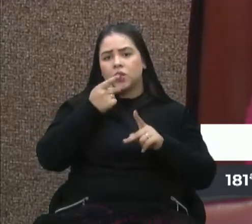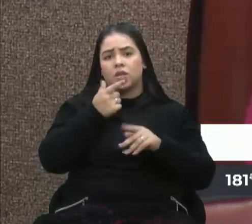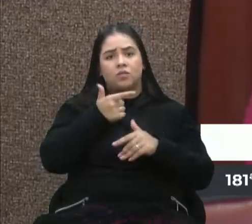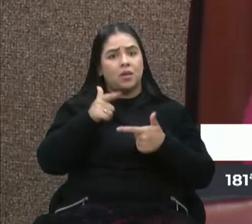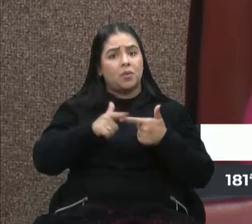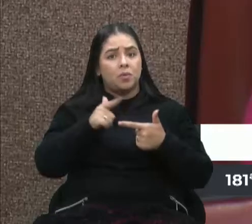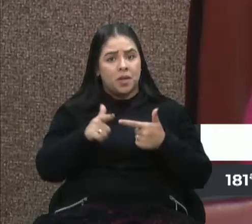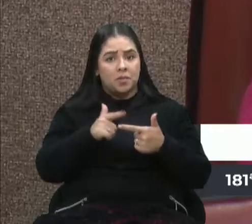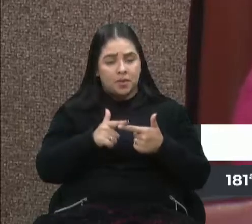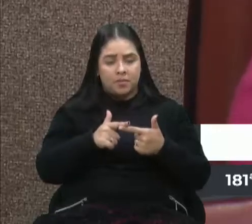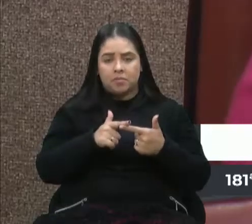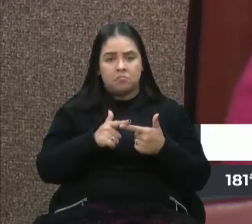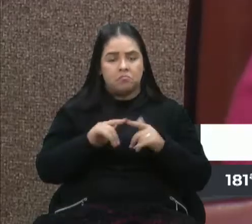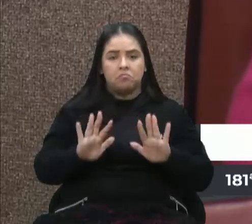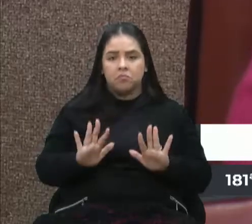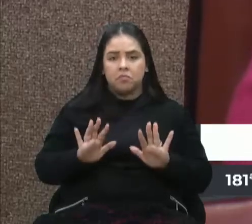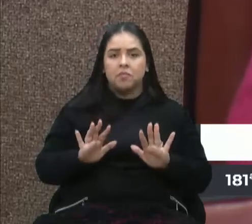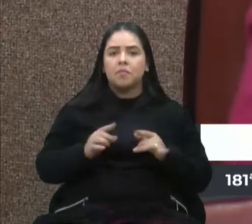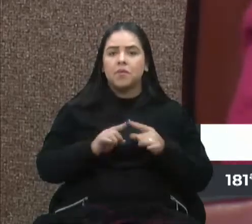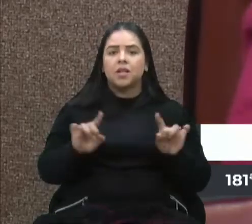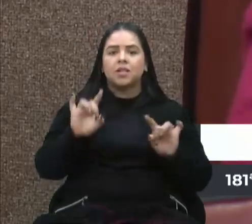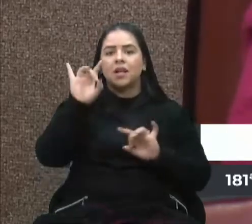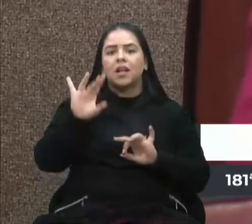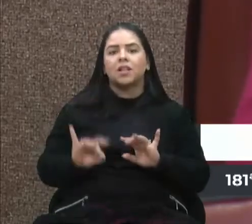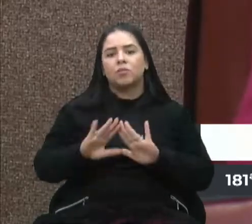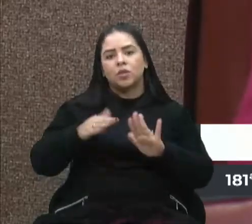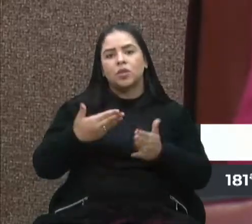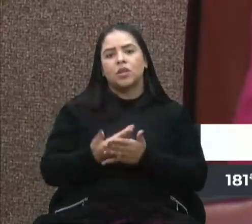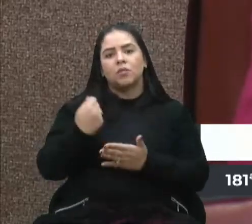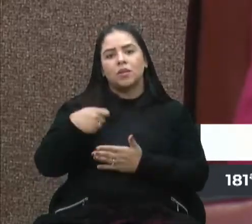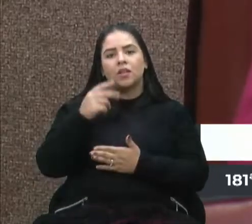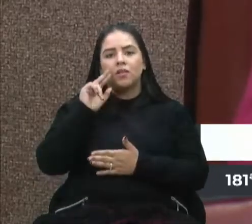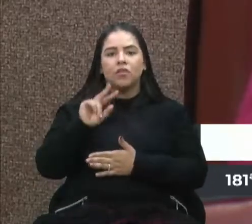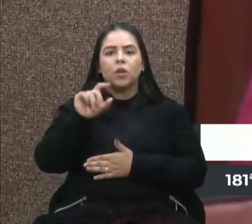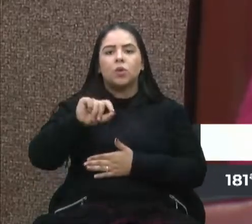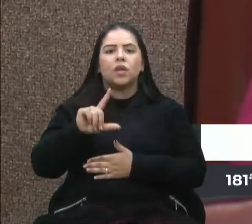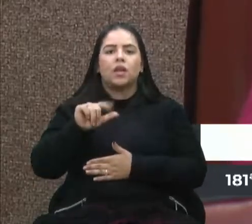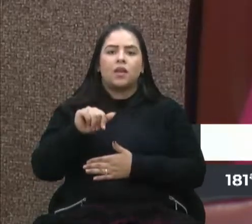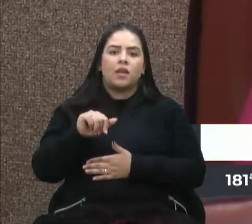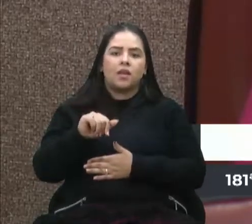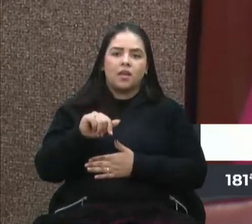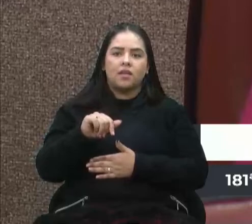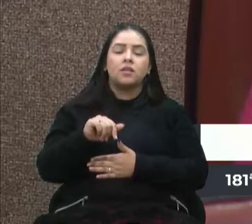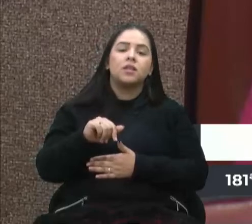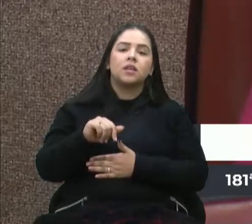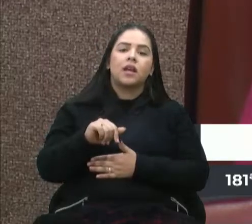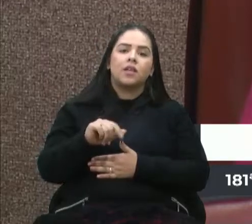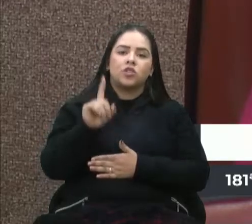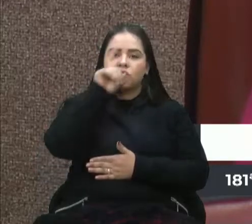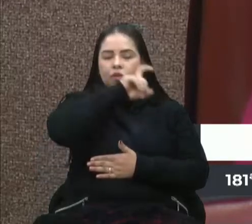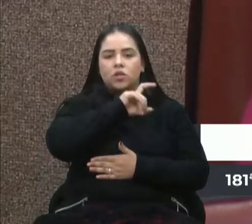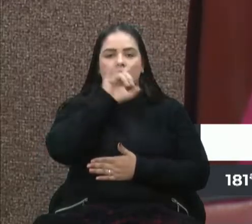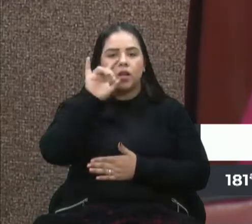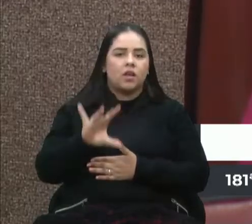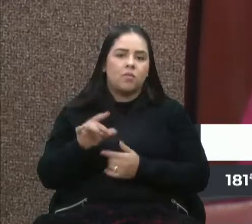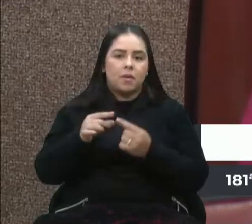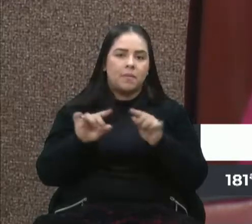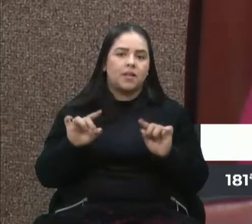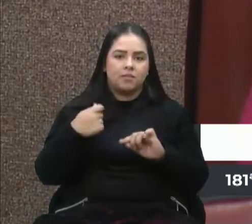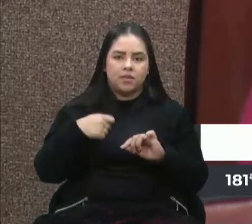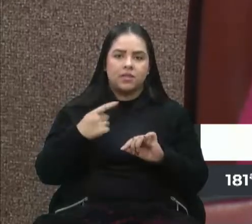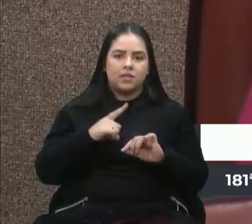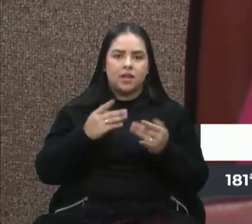problema. Né? Então, cada escola tem que ver qual é a sua dificuldade, passar para a secretária, né? Mas eu acho que tem que